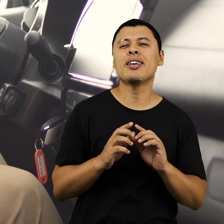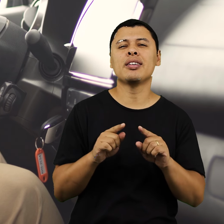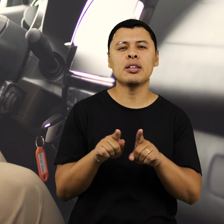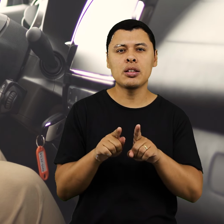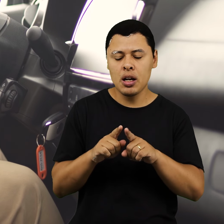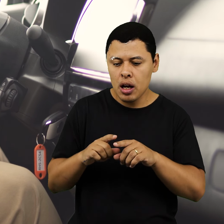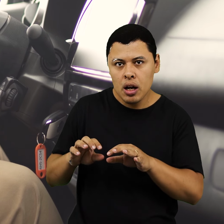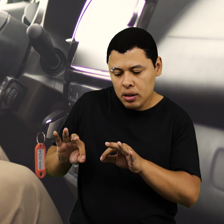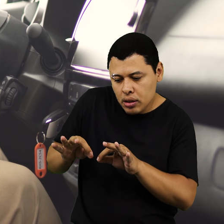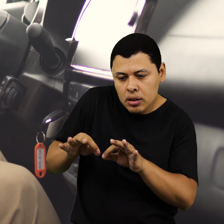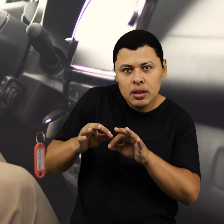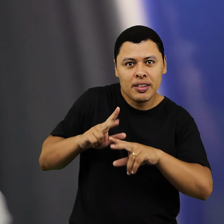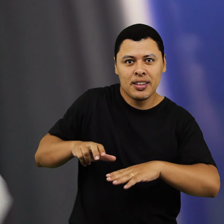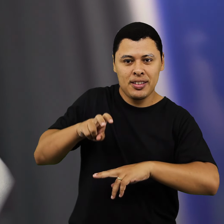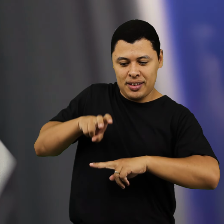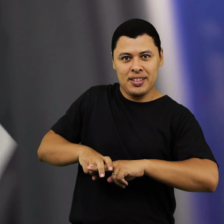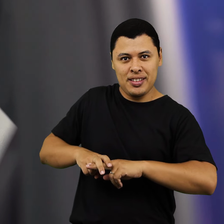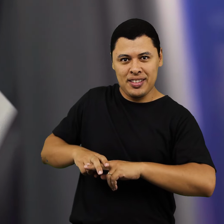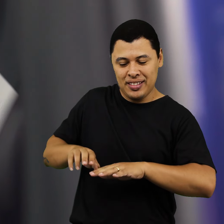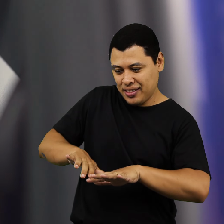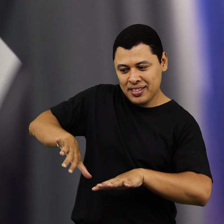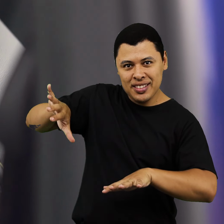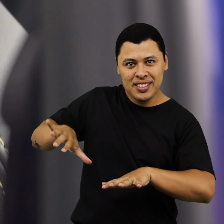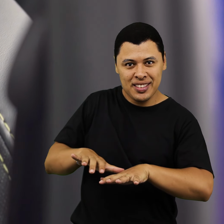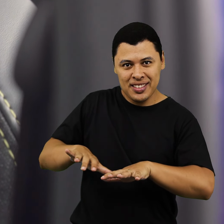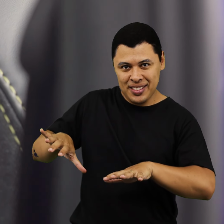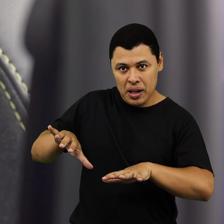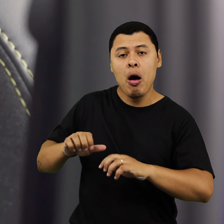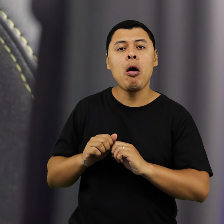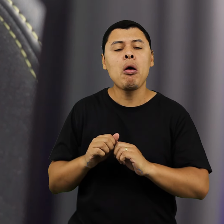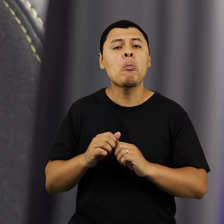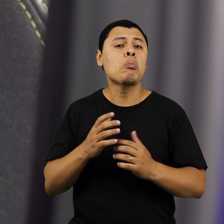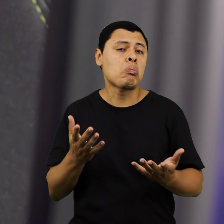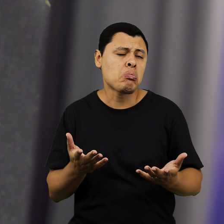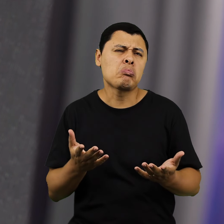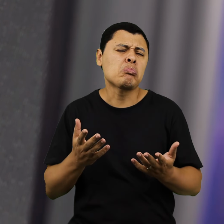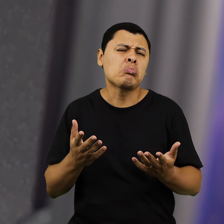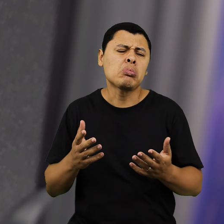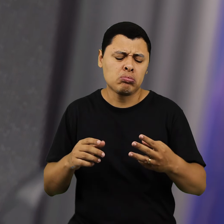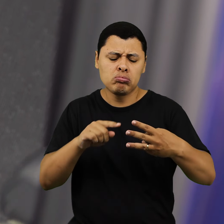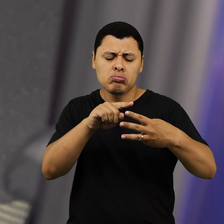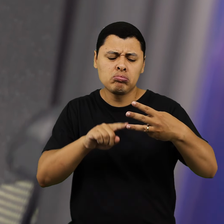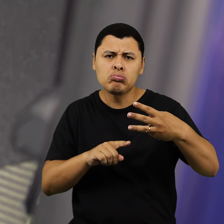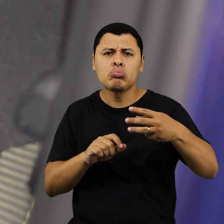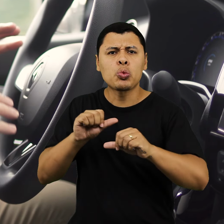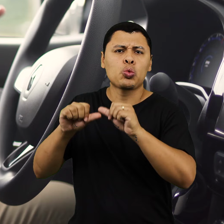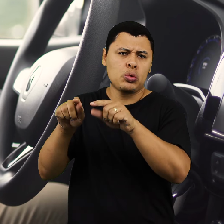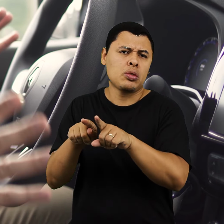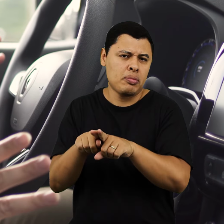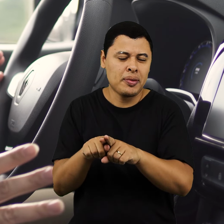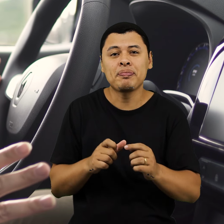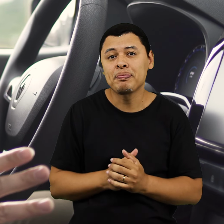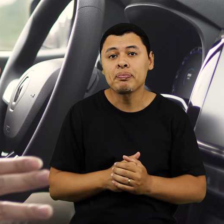costuras diferenciadas aqui quando a gente está olhando nos bancos da versão Outsider, mas de forma geral as forrações também mudaram nos demais Kwid.